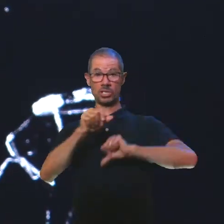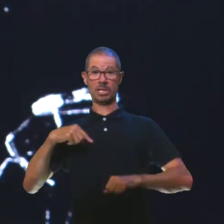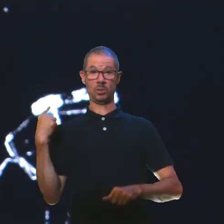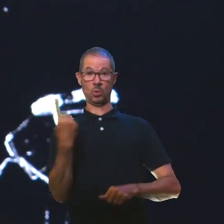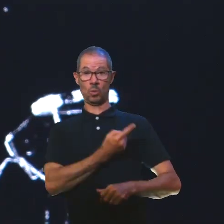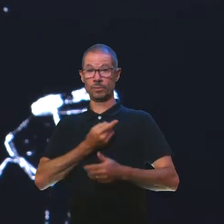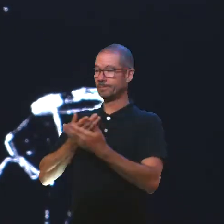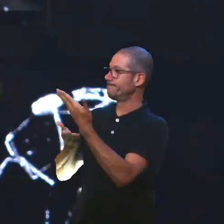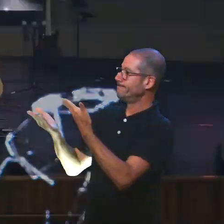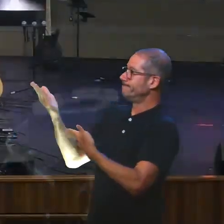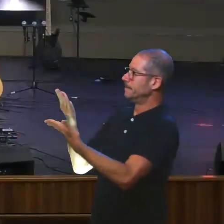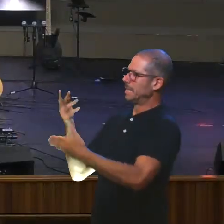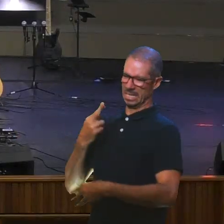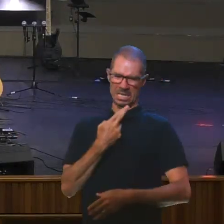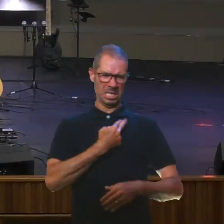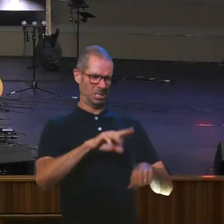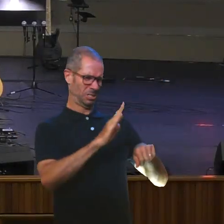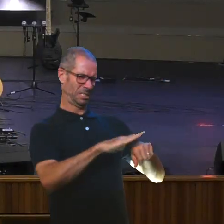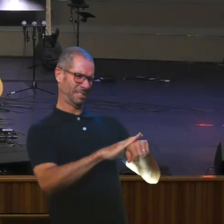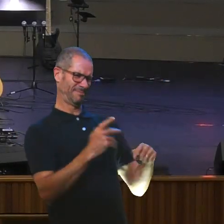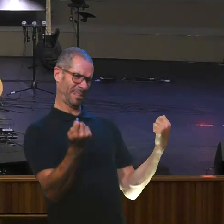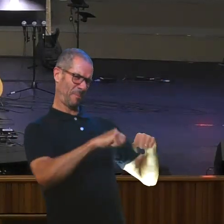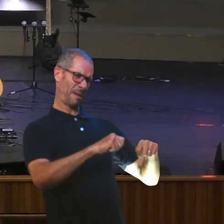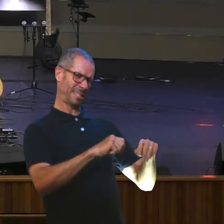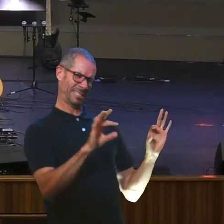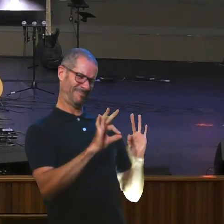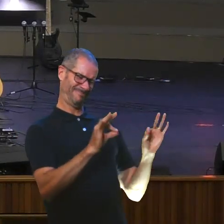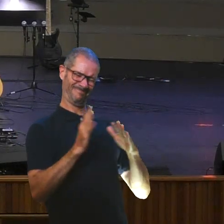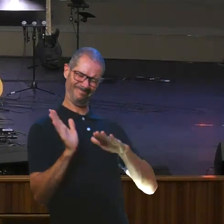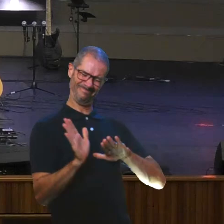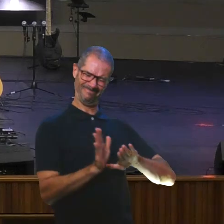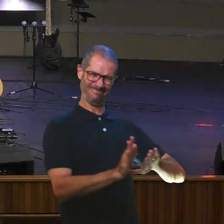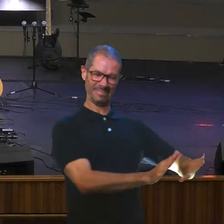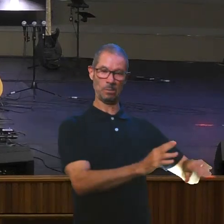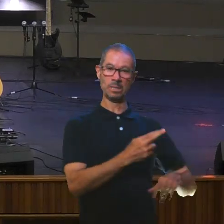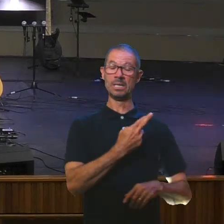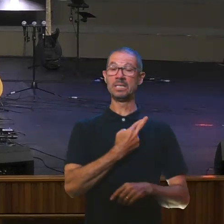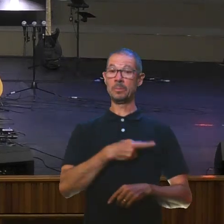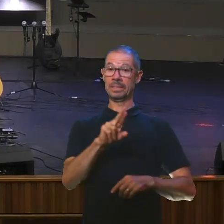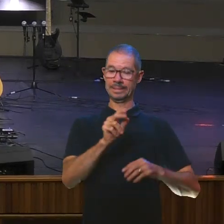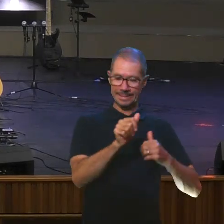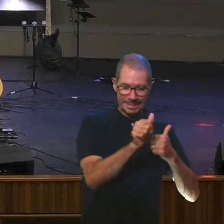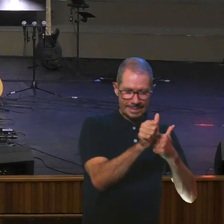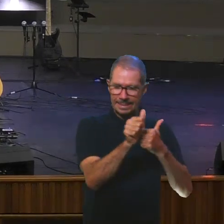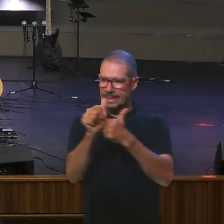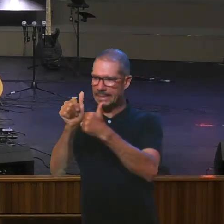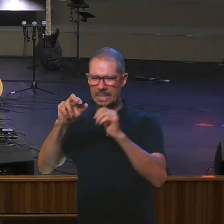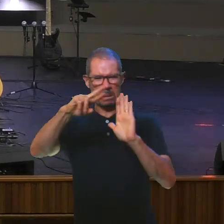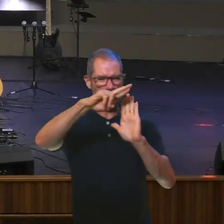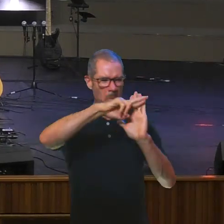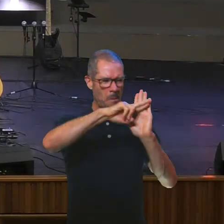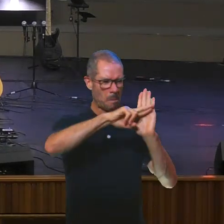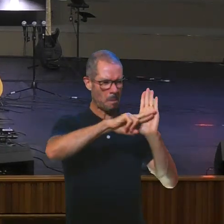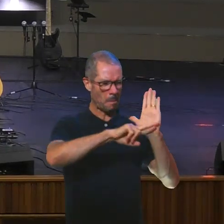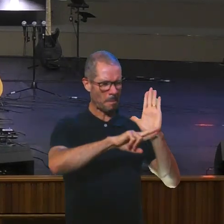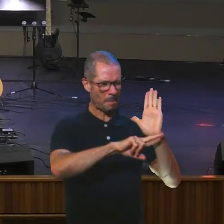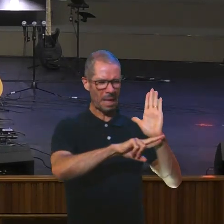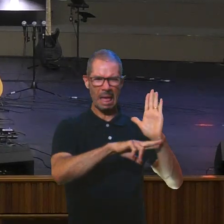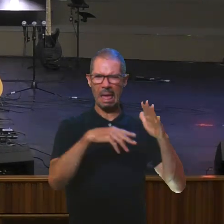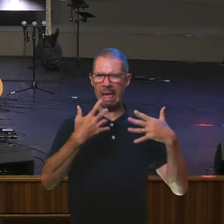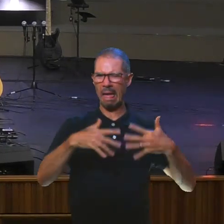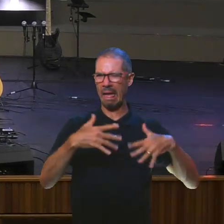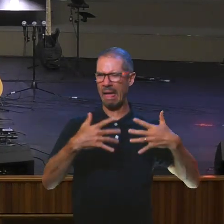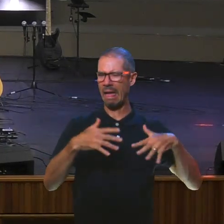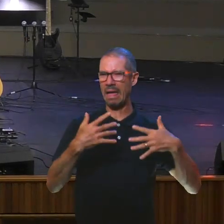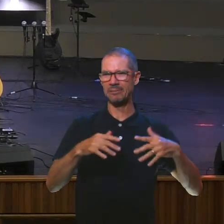que a religiosidade não é capaz de formar. A religiosidade é simplesmente seguir uma série de ritos, uma série de regras,